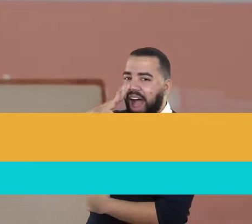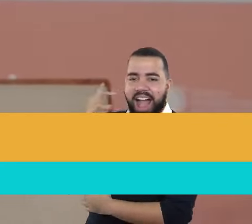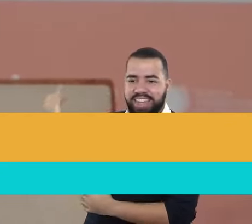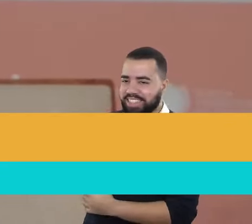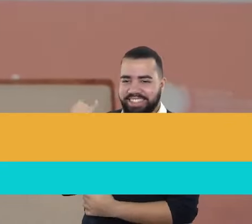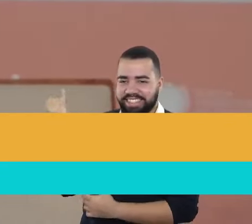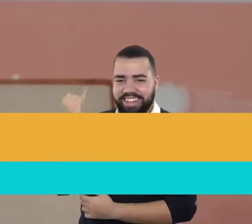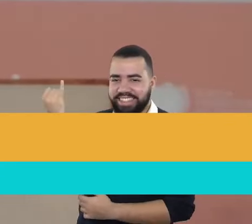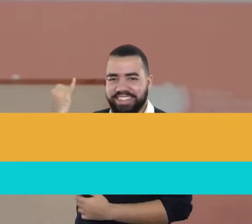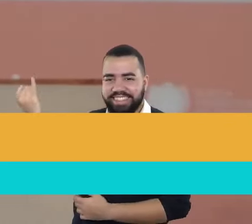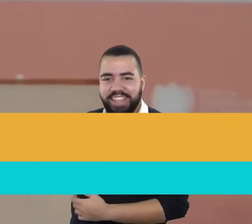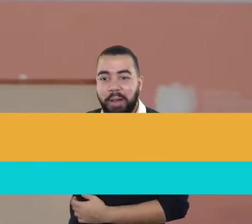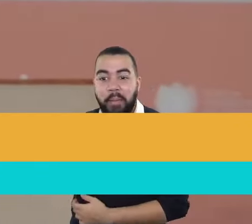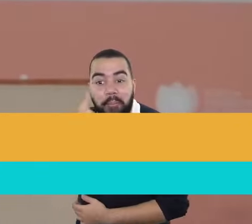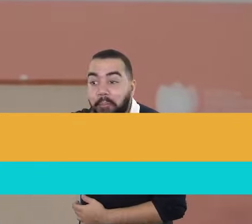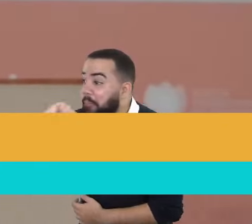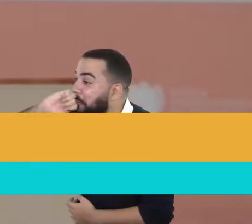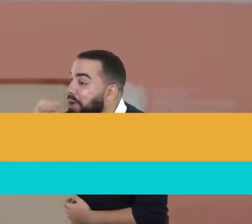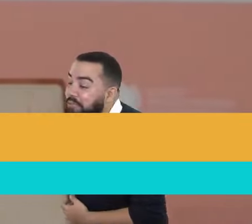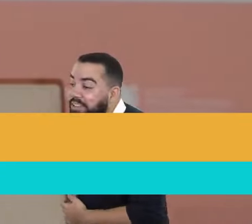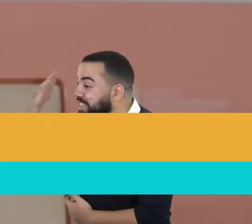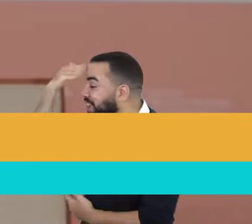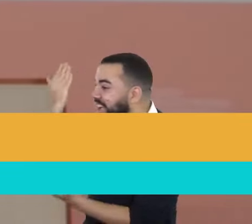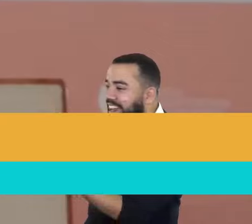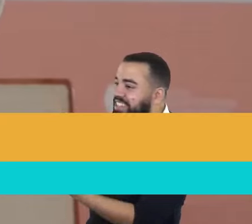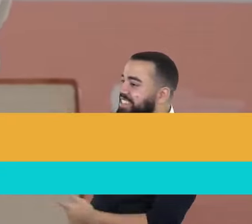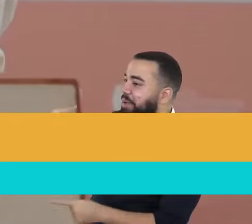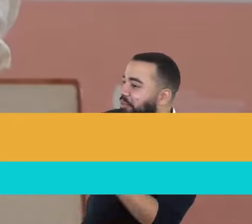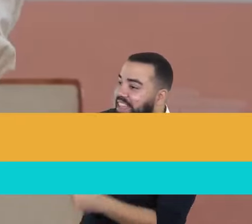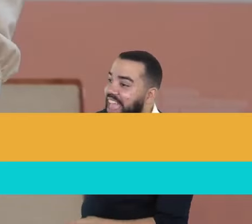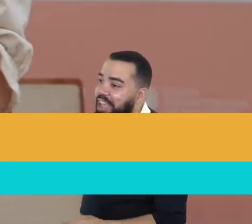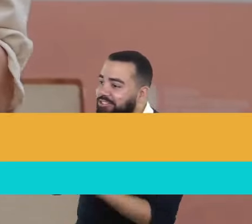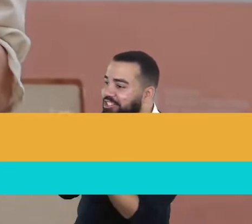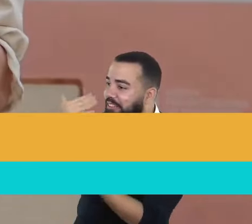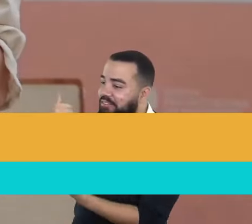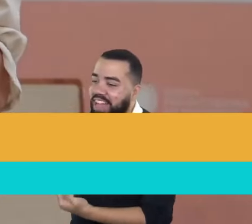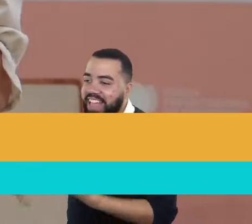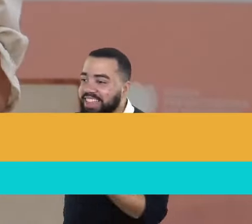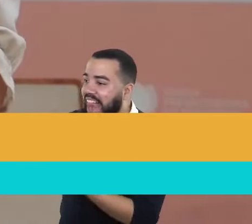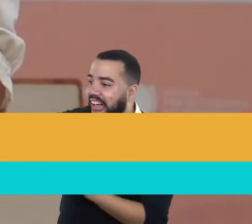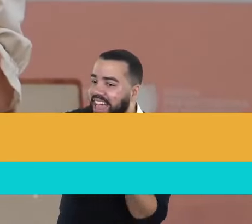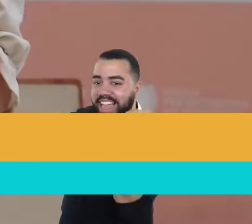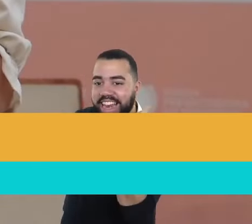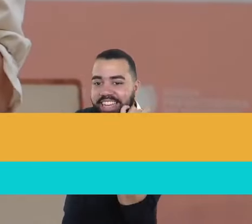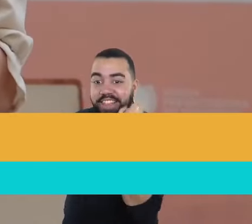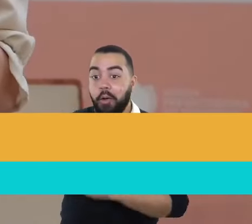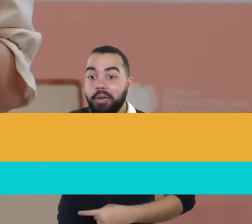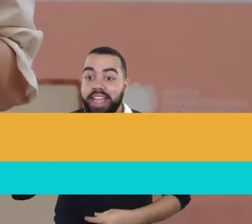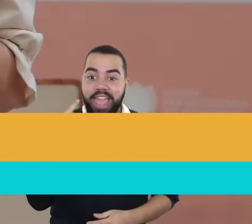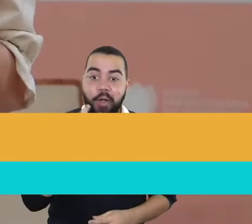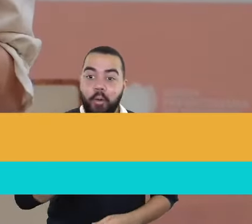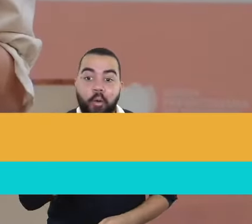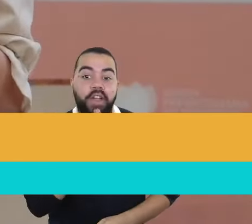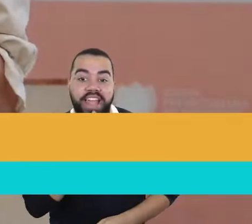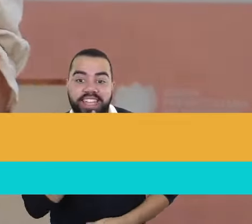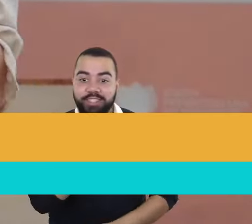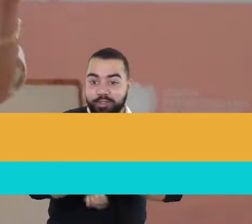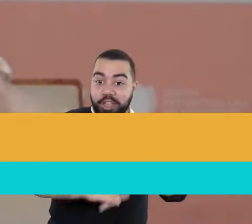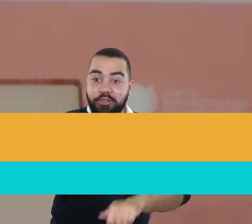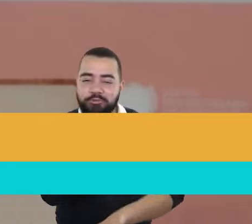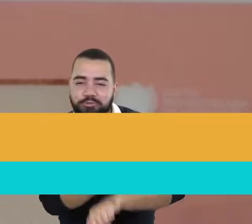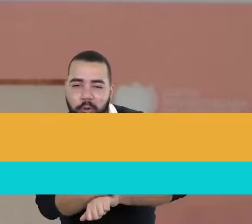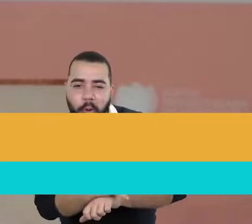mãe. Falei, mãe, você não acredita? Porque a gente acompanha só do YouTube, sabe? Ver os vídeos, né? Ver as pregações, né? Eu acho muito